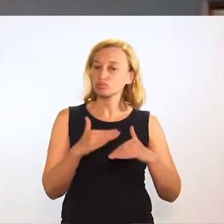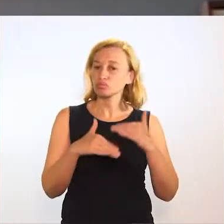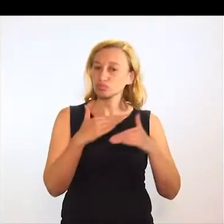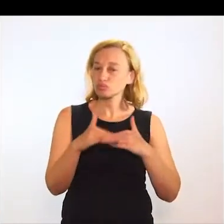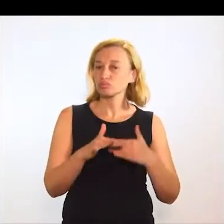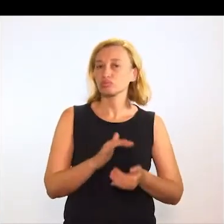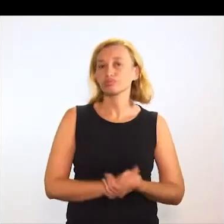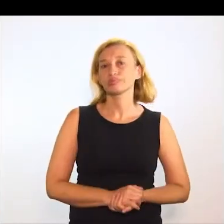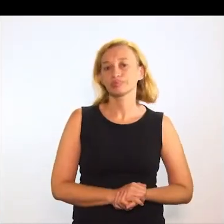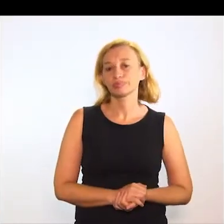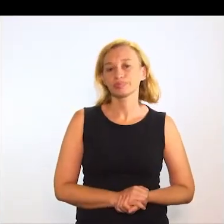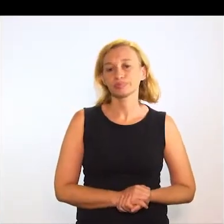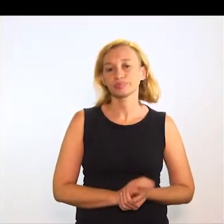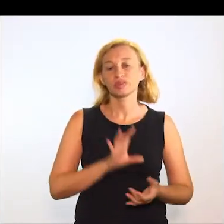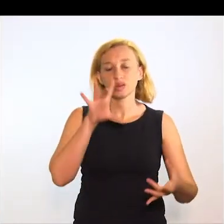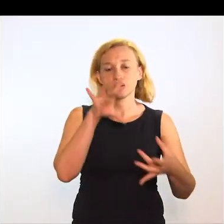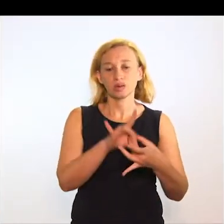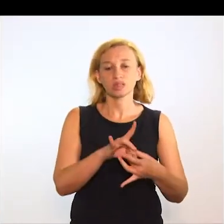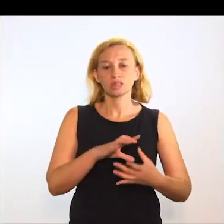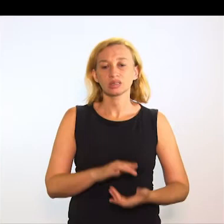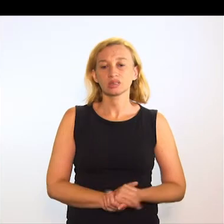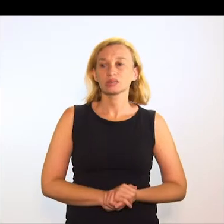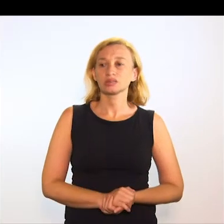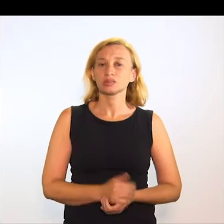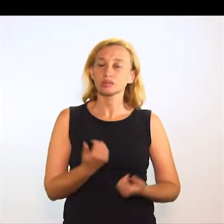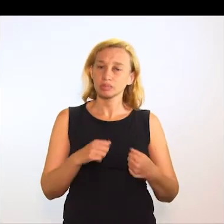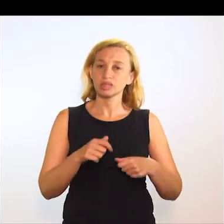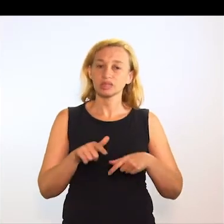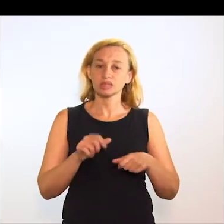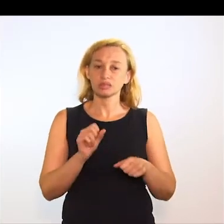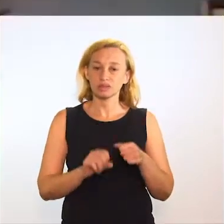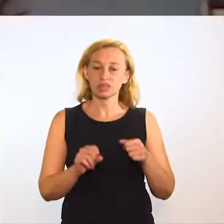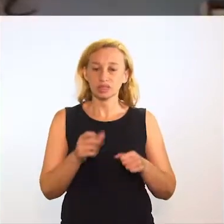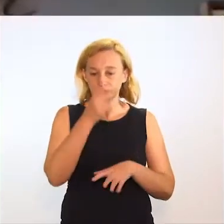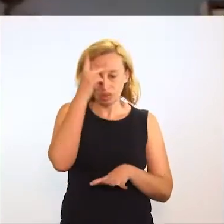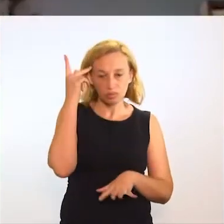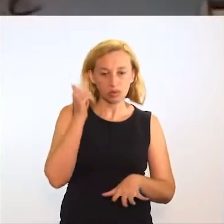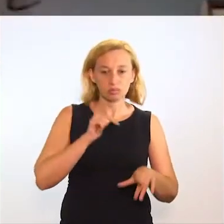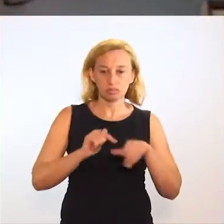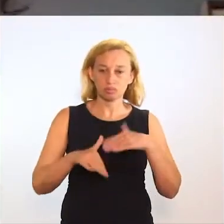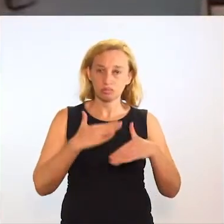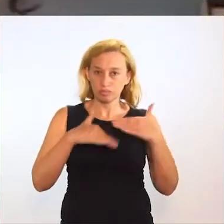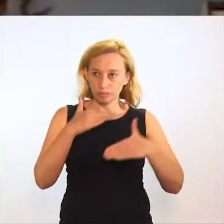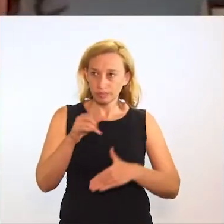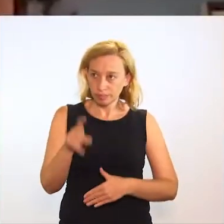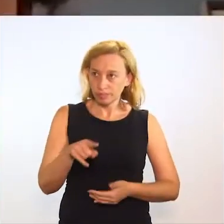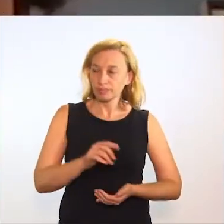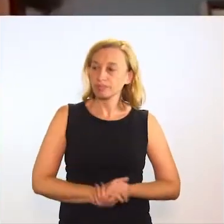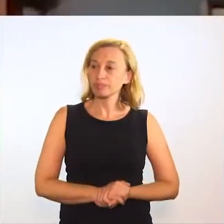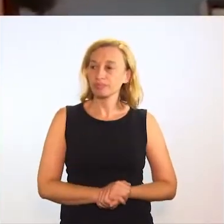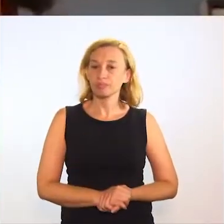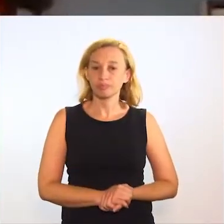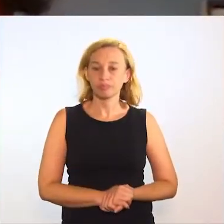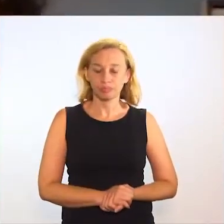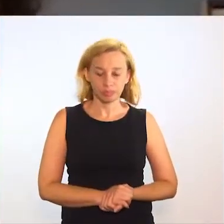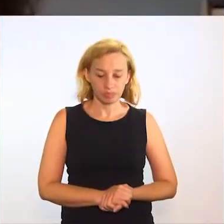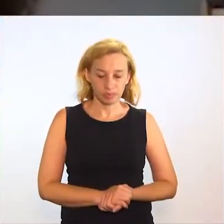verdade, é muita linha, muita conexão que precisa ser feita, né, para que as coisas avancem.